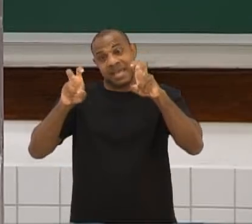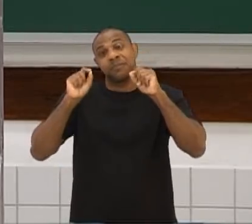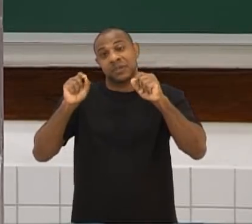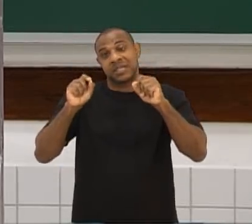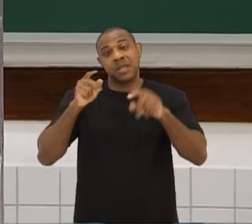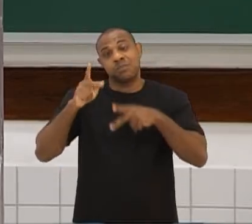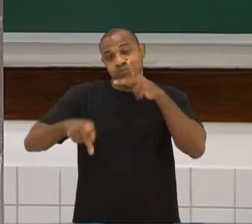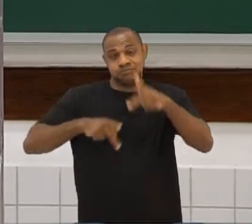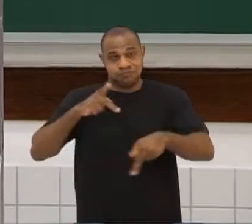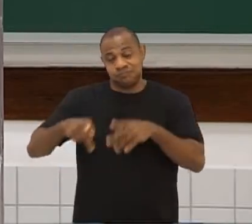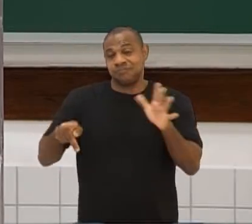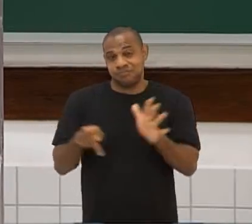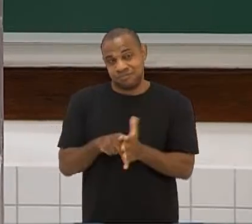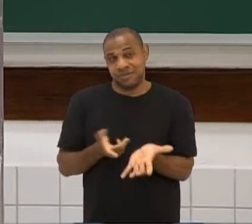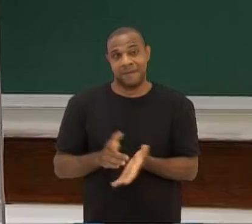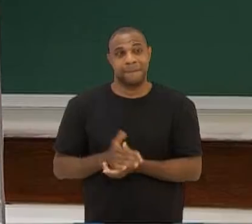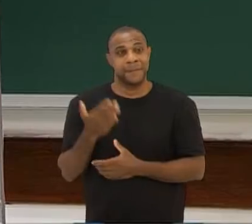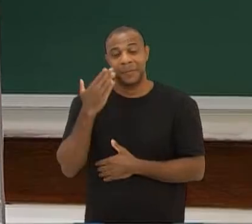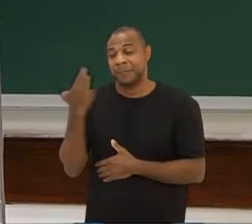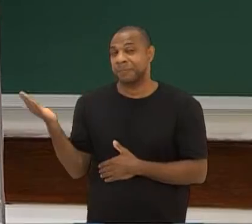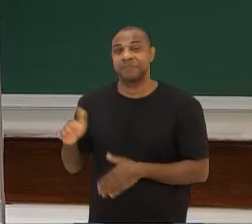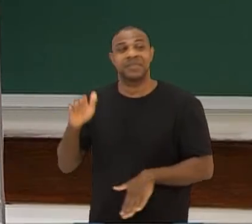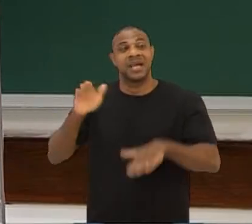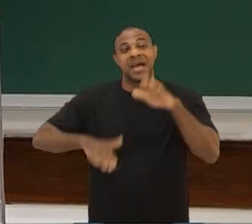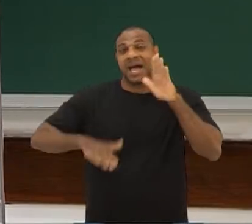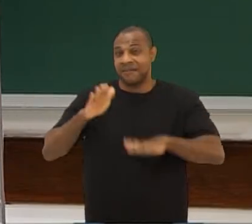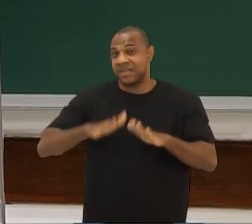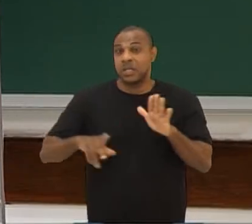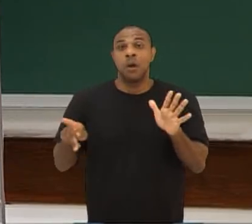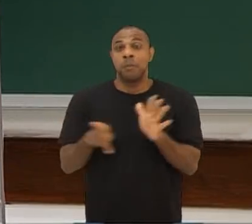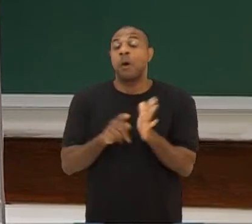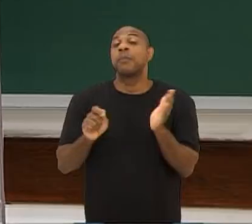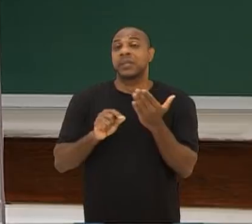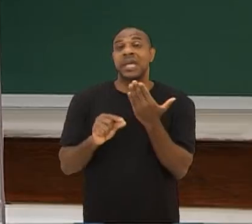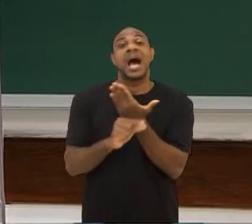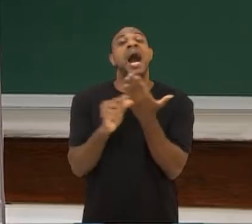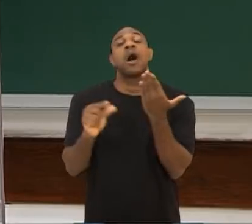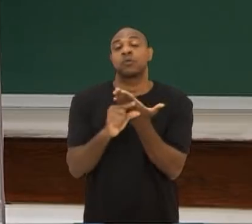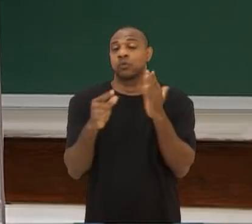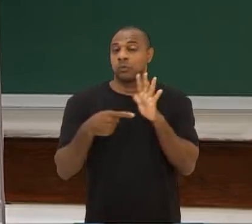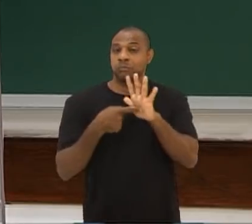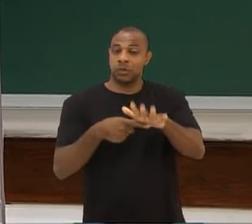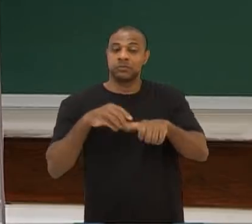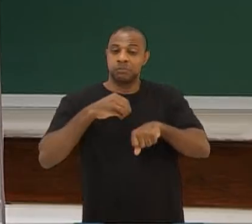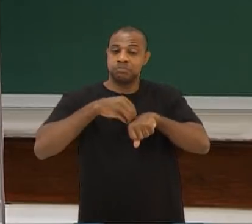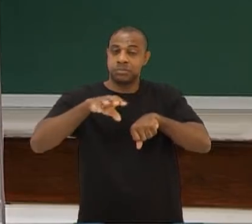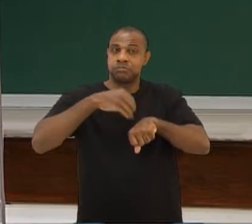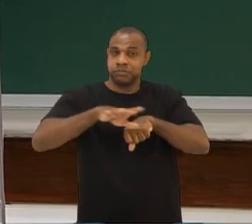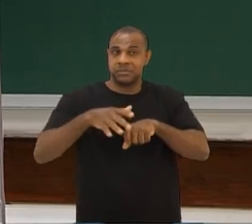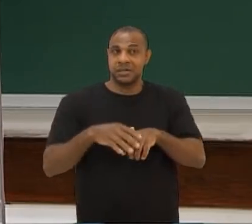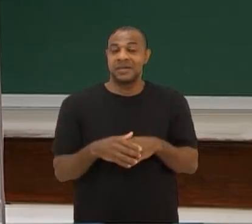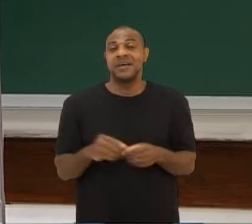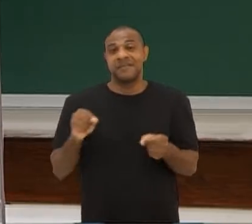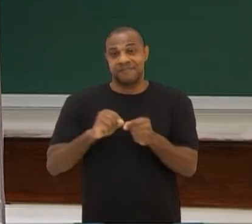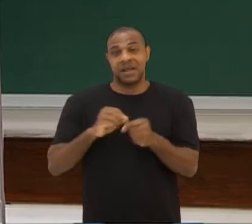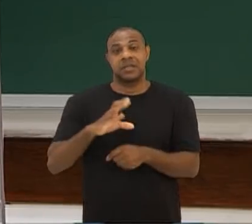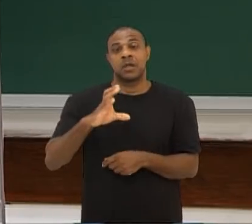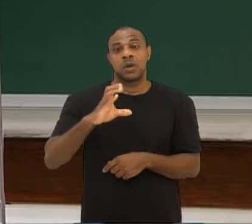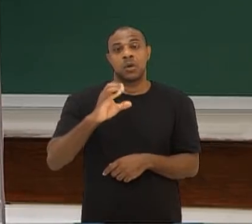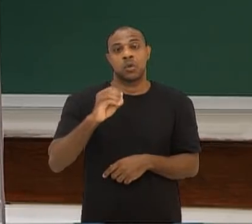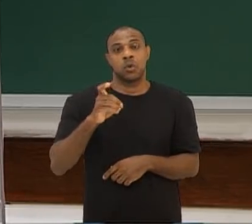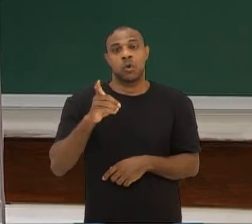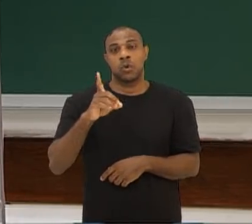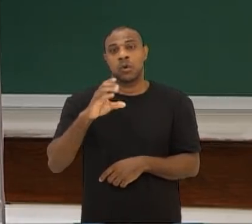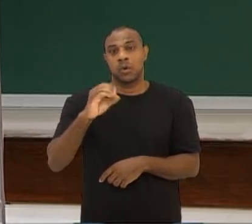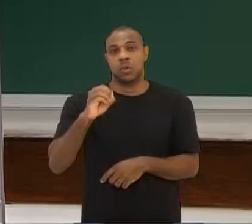já vimos ali, né? Às vezes, os próprios autores divulgam a sua arte. Eles produzem o cordel e vão levar a